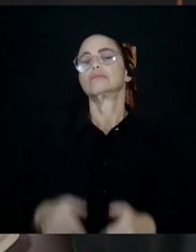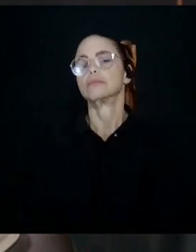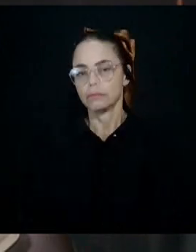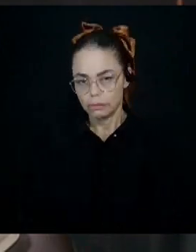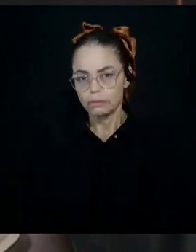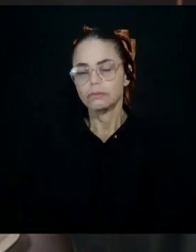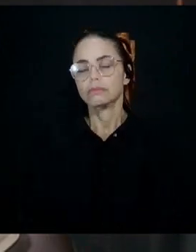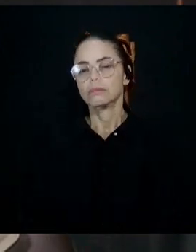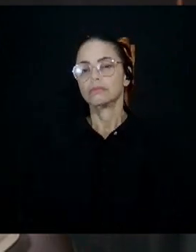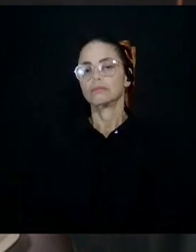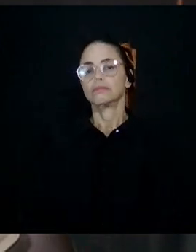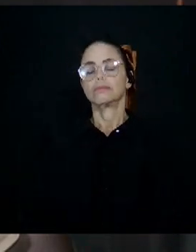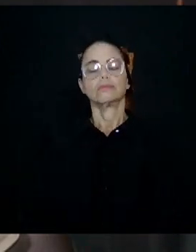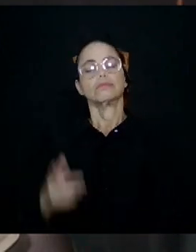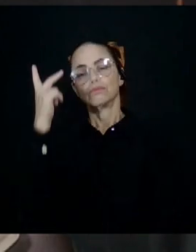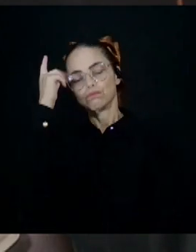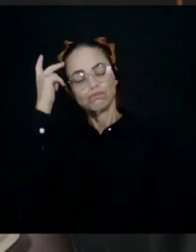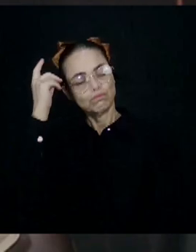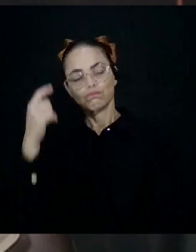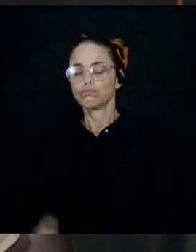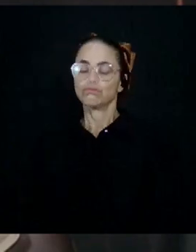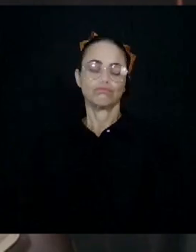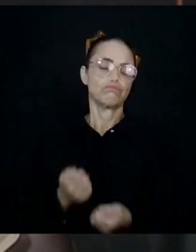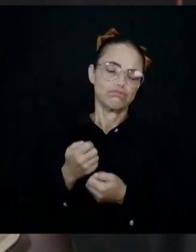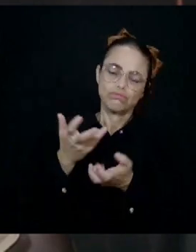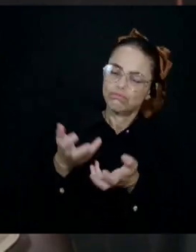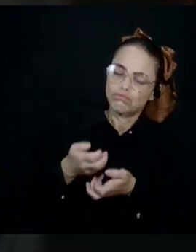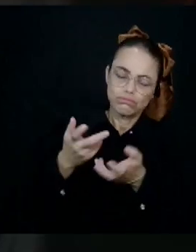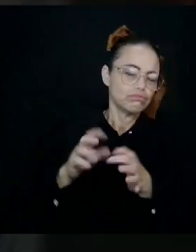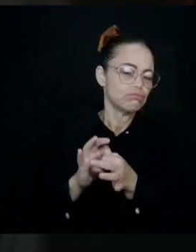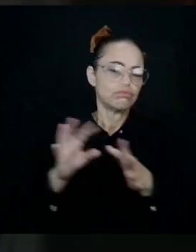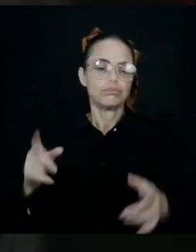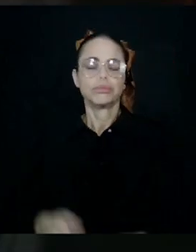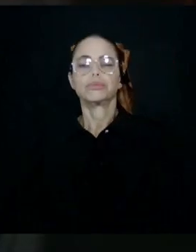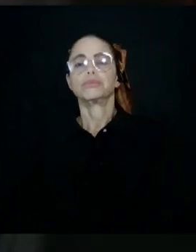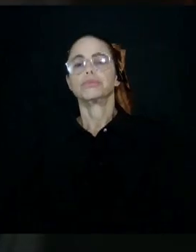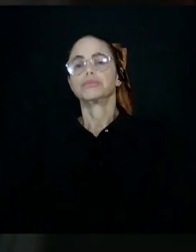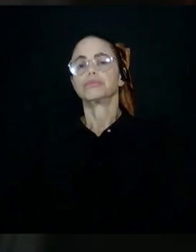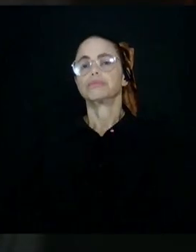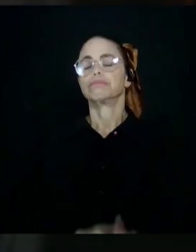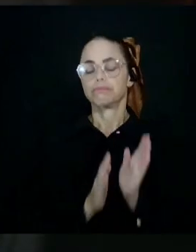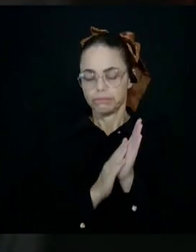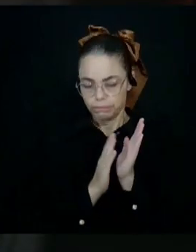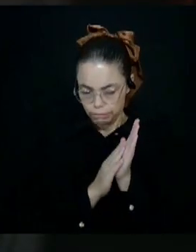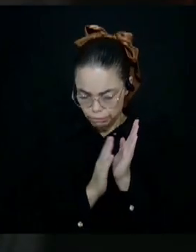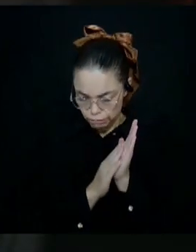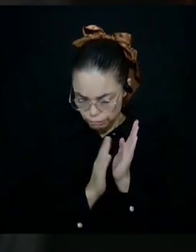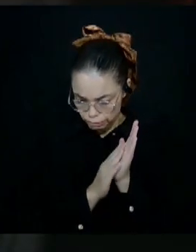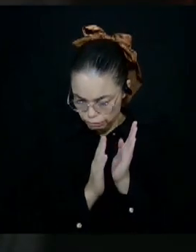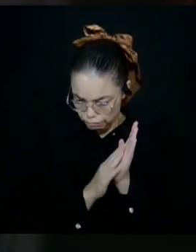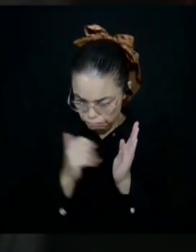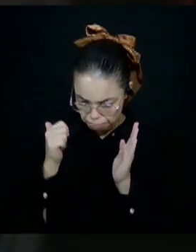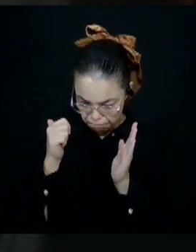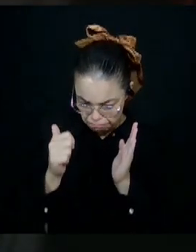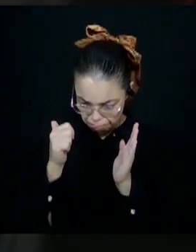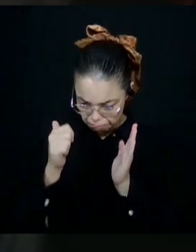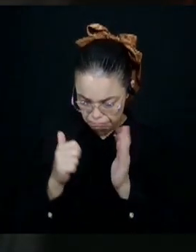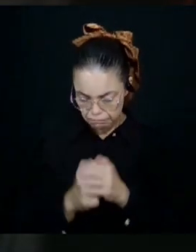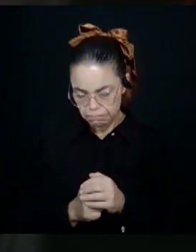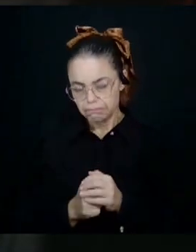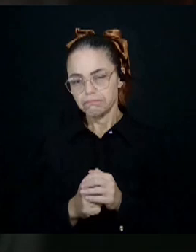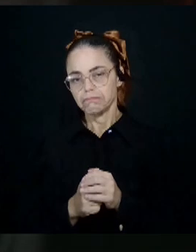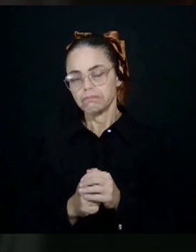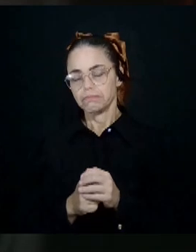naturalidade, da espontaneidade, né, da liberdade. Excelente, belas palavras, viu, Adélia? Agora isso vai de encontro com o que a